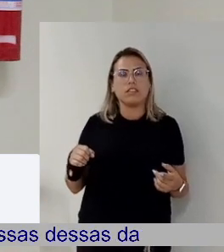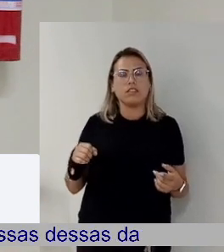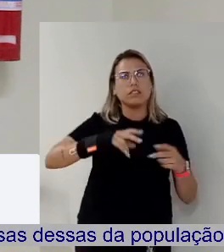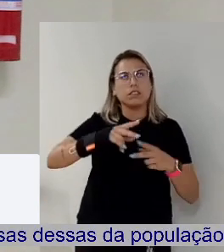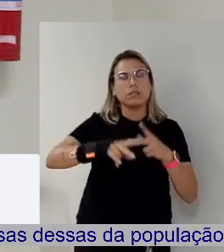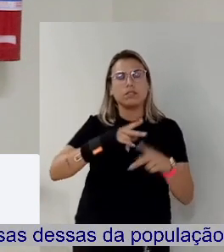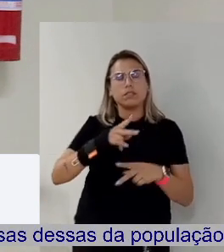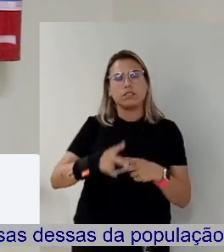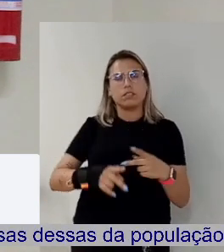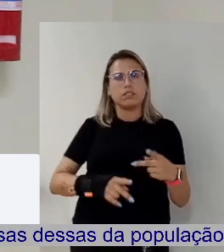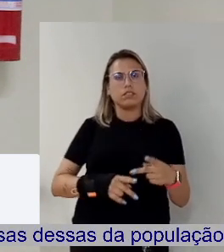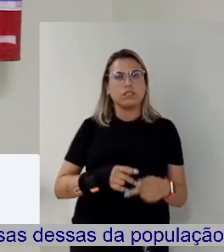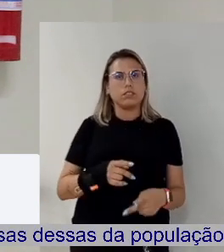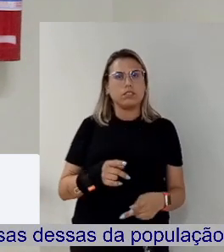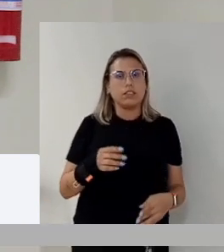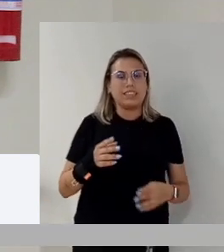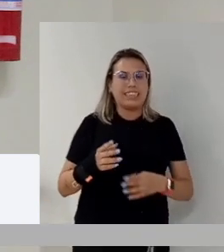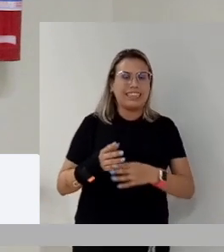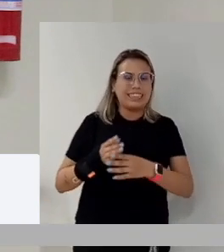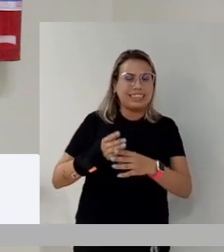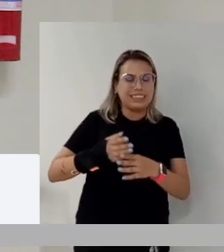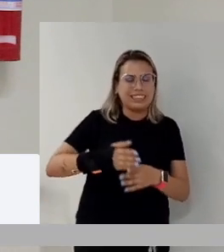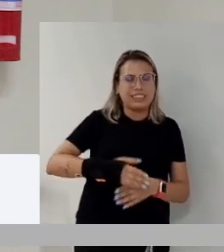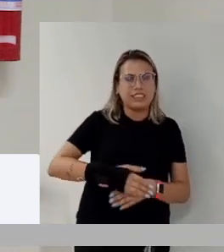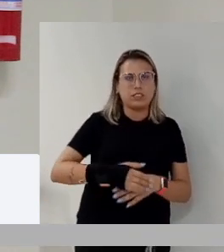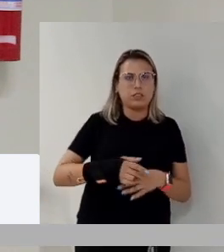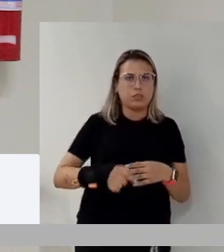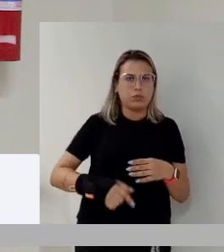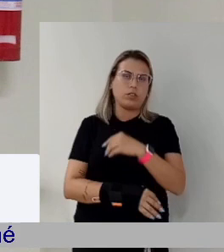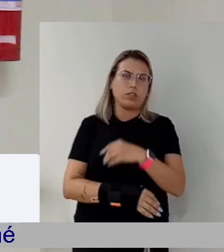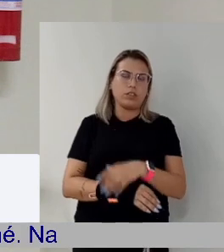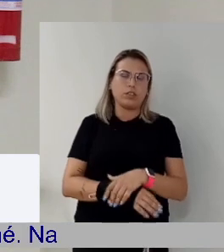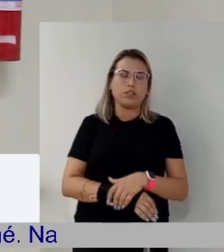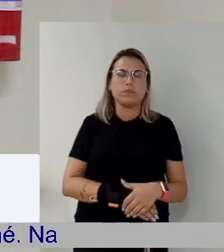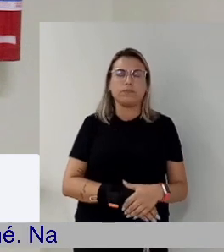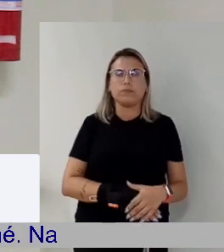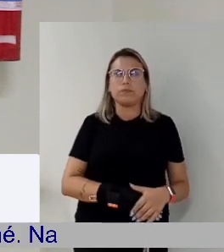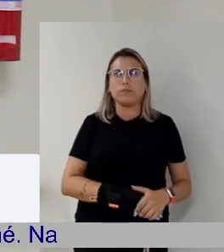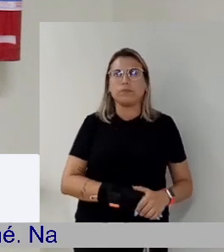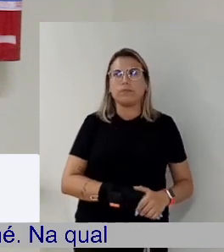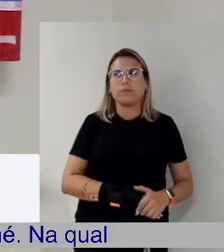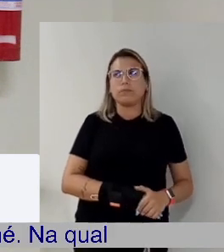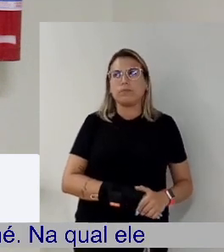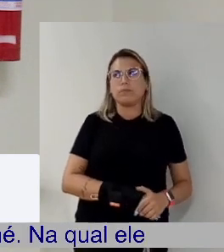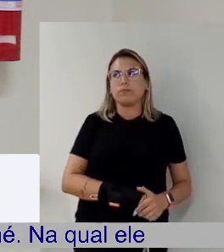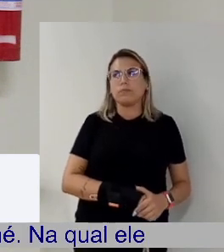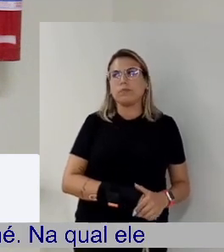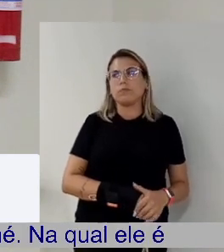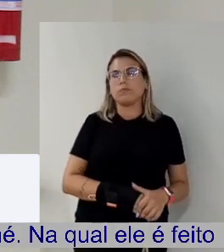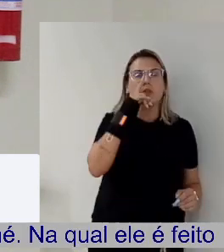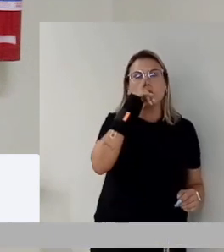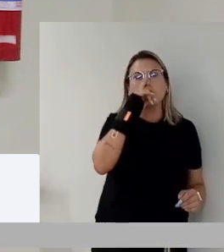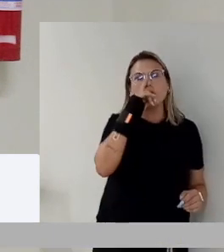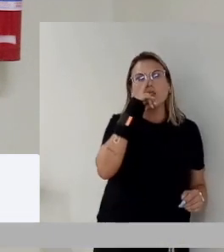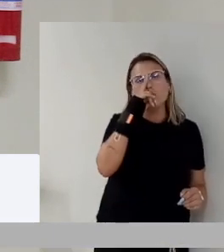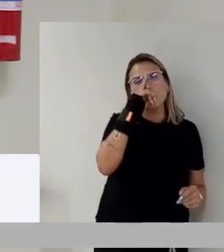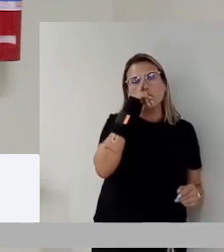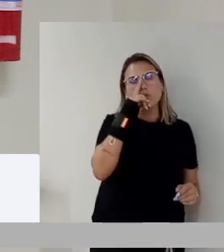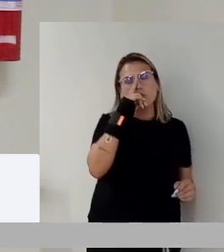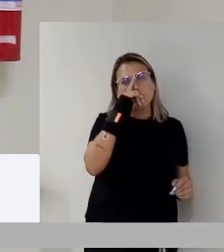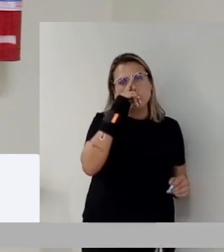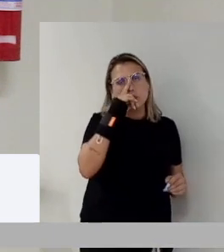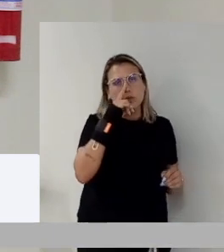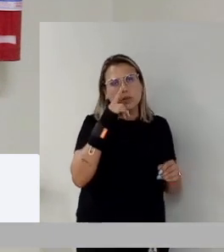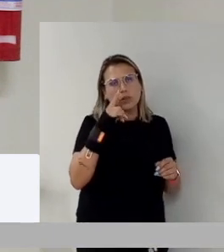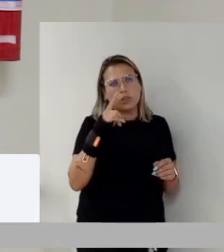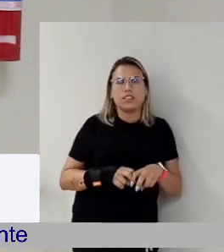a de entrar dentro do município né na qual ele Evita o risco evita vários riscos